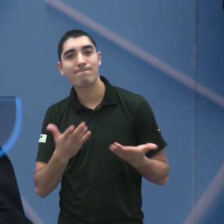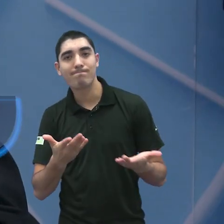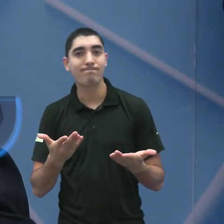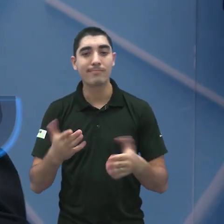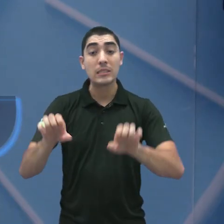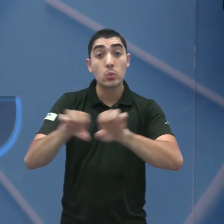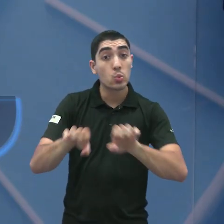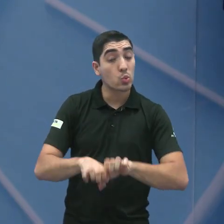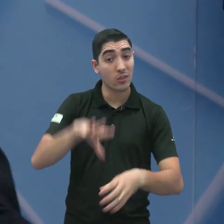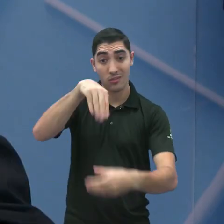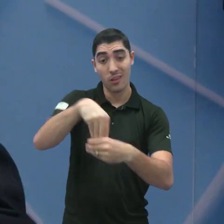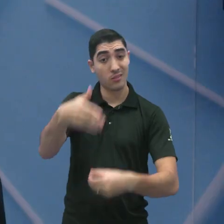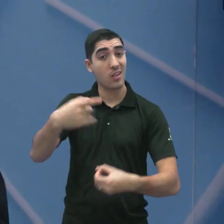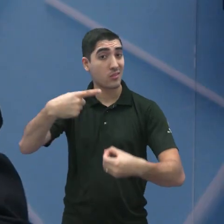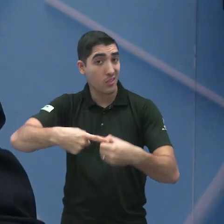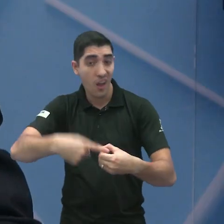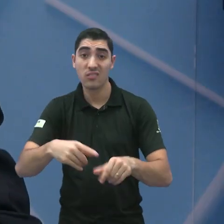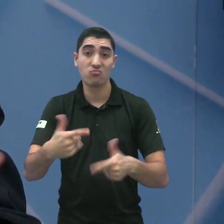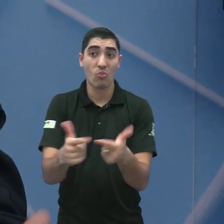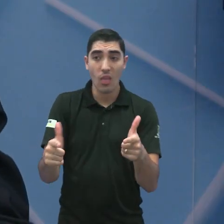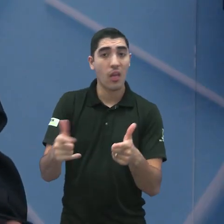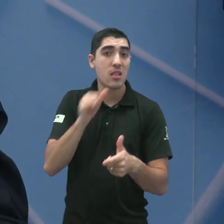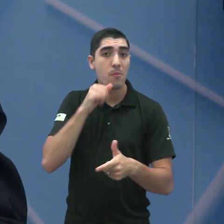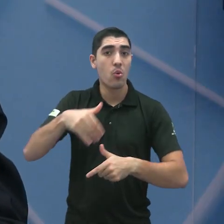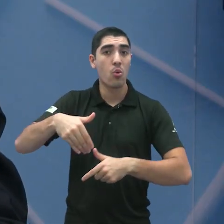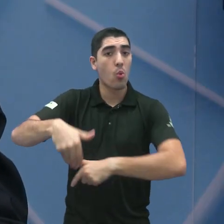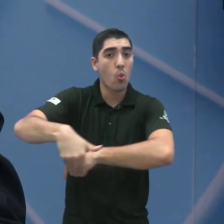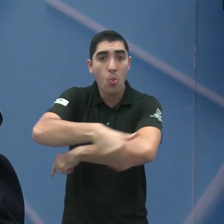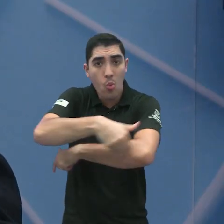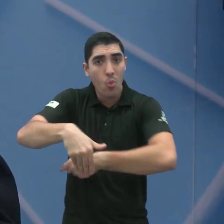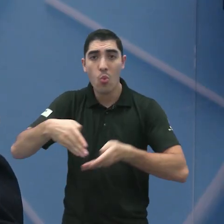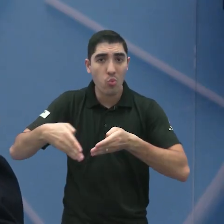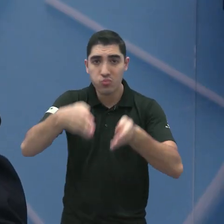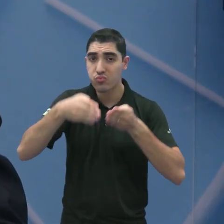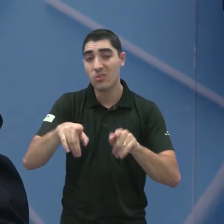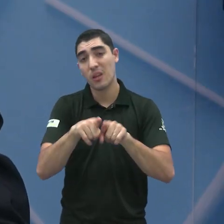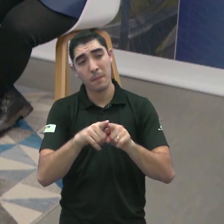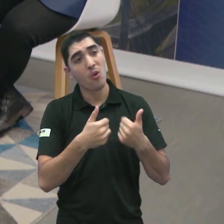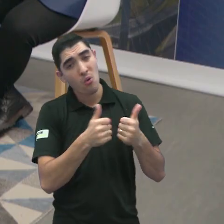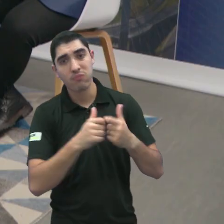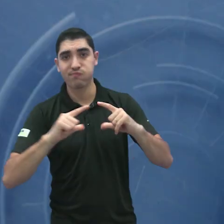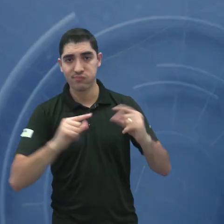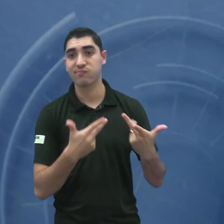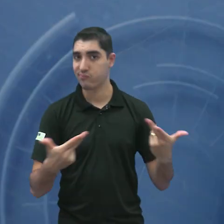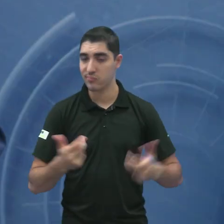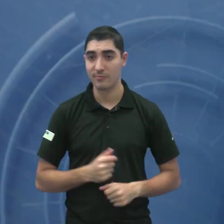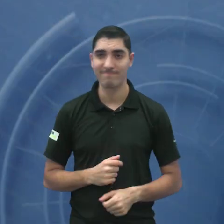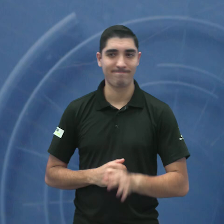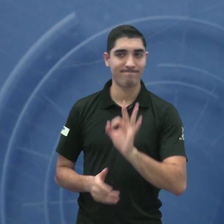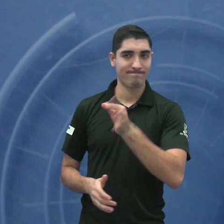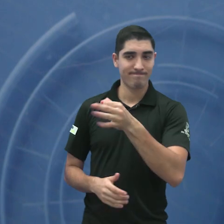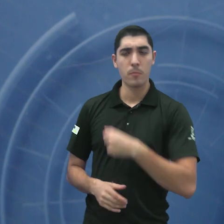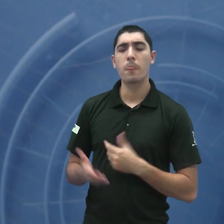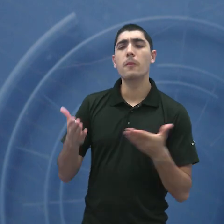serviço ou falta até de estrutura, né, da parte de ferrovias e do transporte público mesmo, né? Exatamente. É isso mesmo, né,